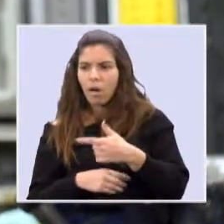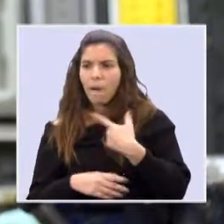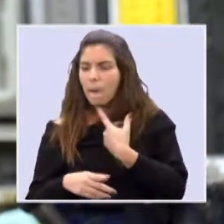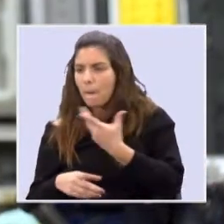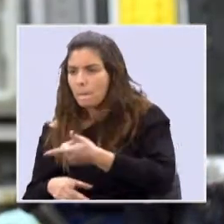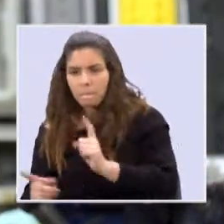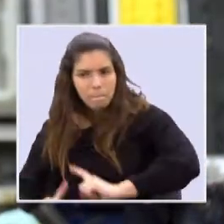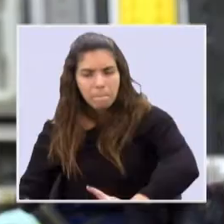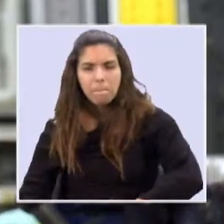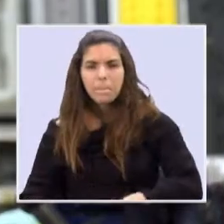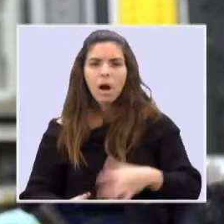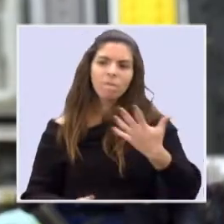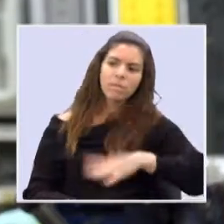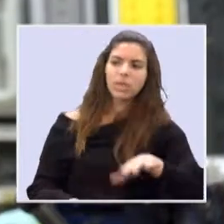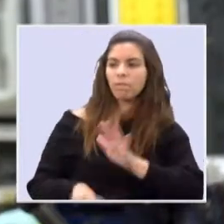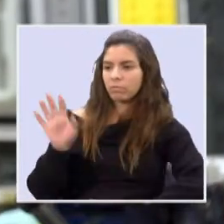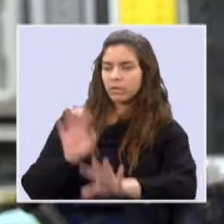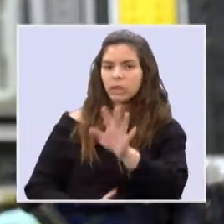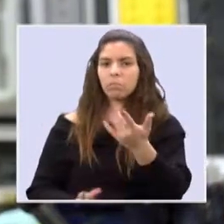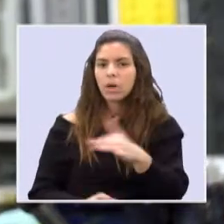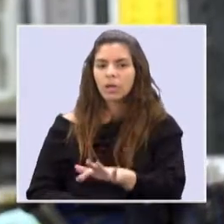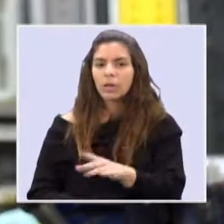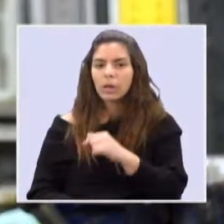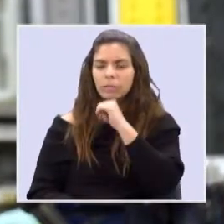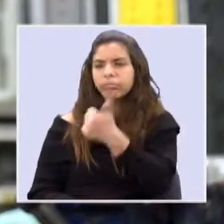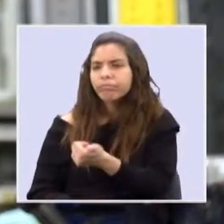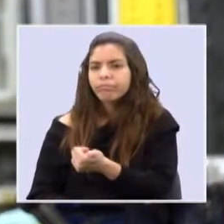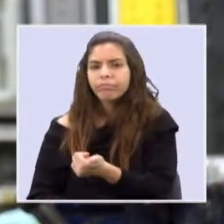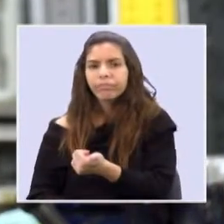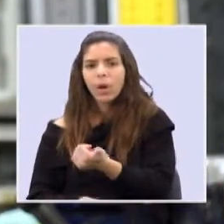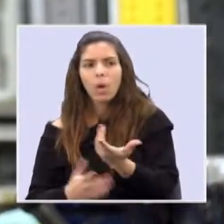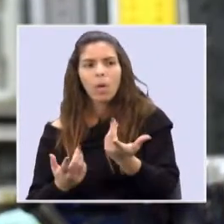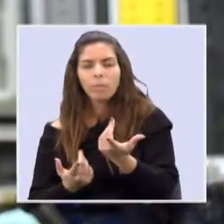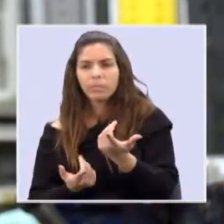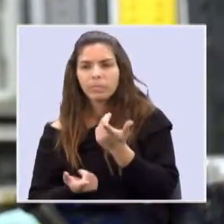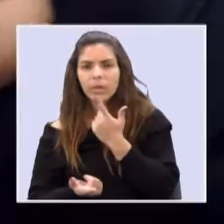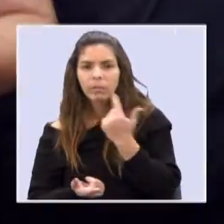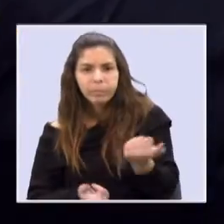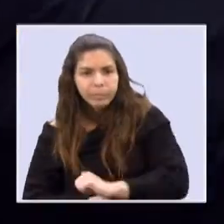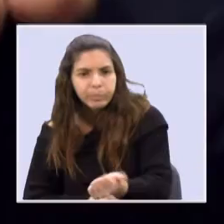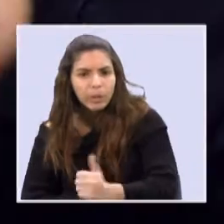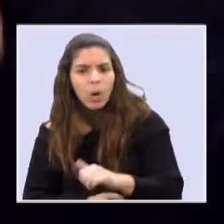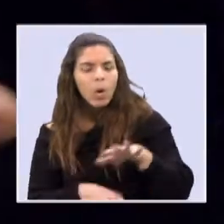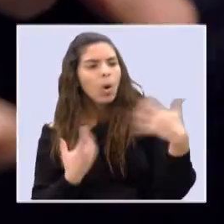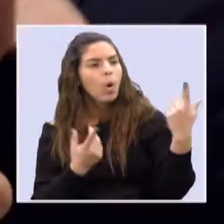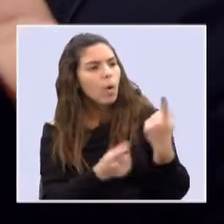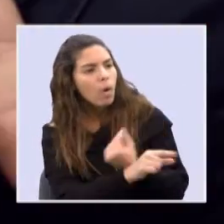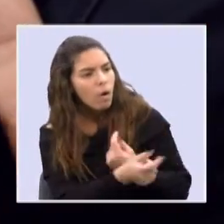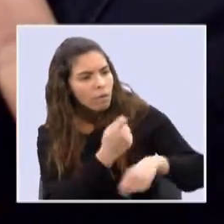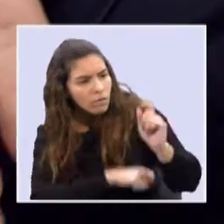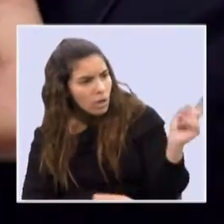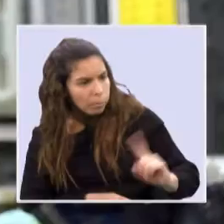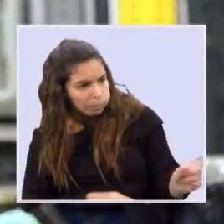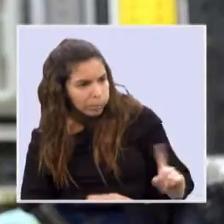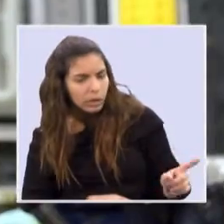seja, há coisas que nós queremos fazer e não é possível. Ou, digamos, o mercado diz-nos que não é